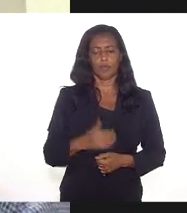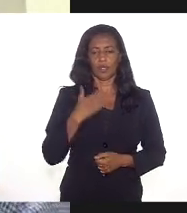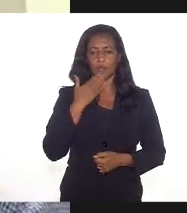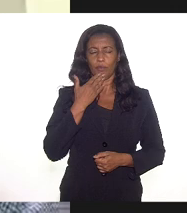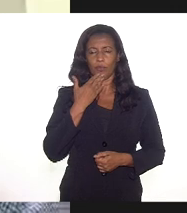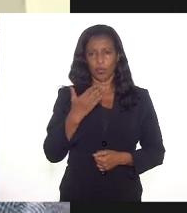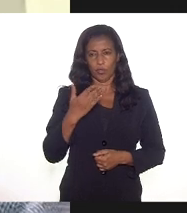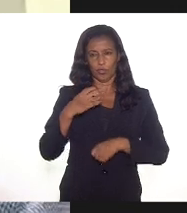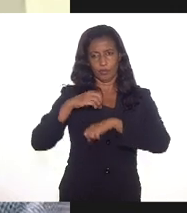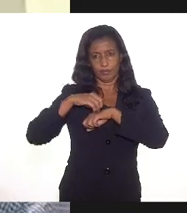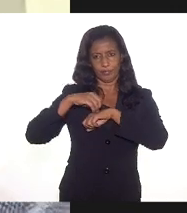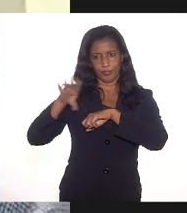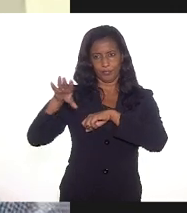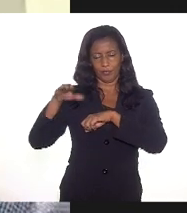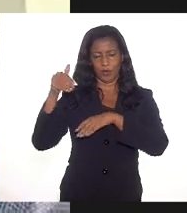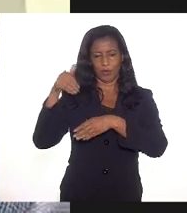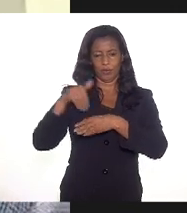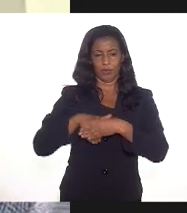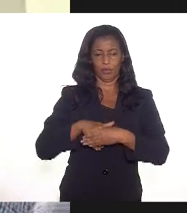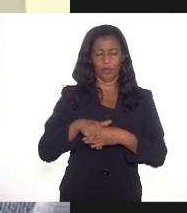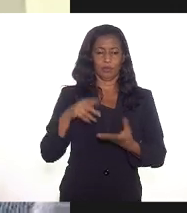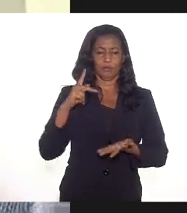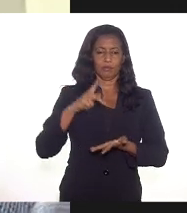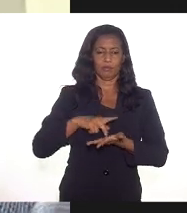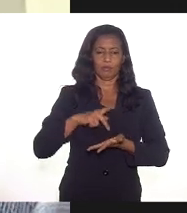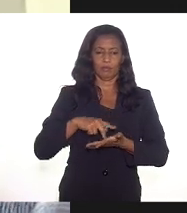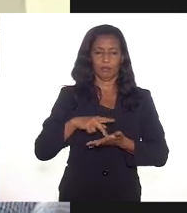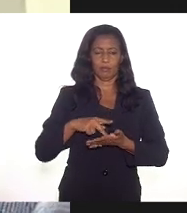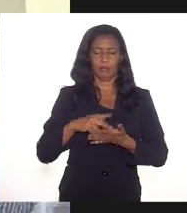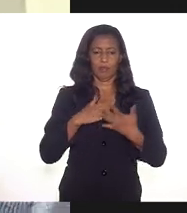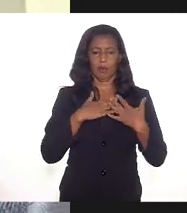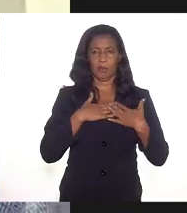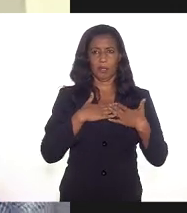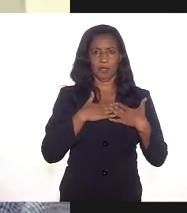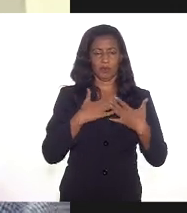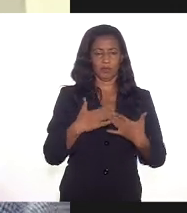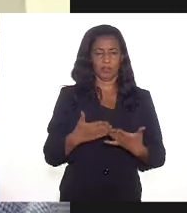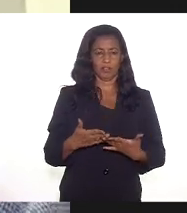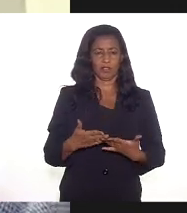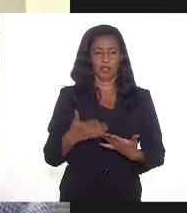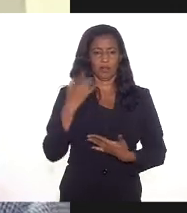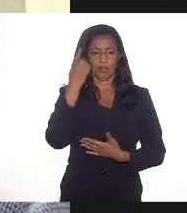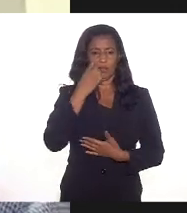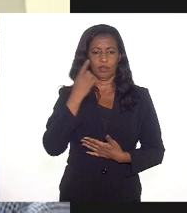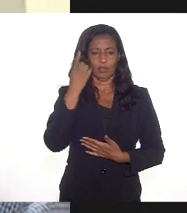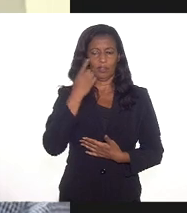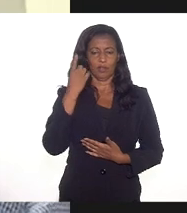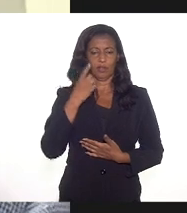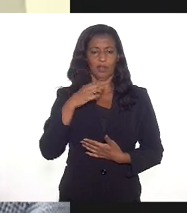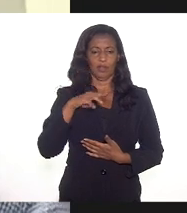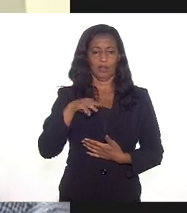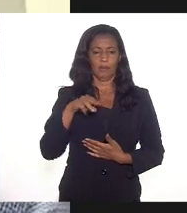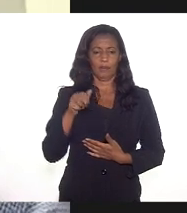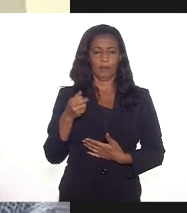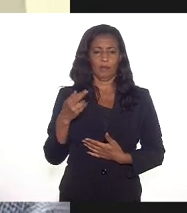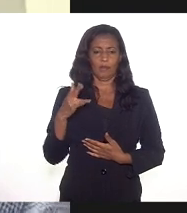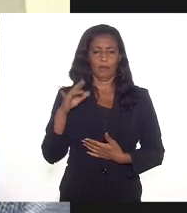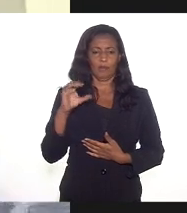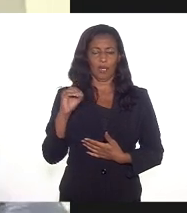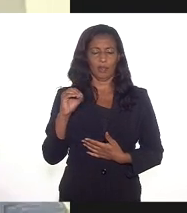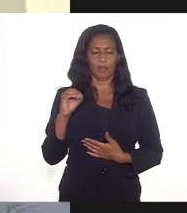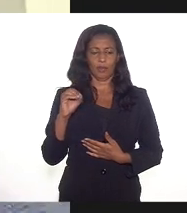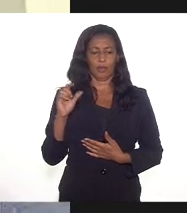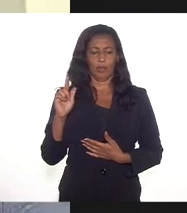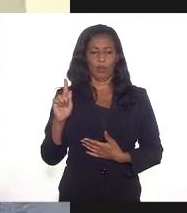para encaminhar esse voto, na verdade, para prestar uma homenagem ao deputado Márcio